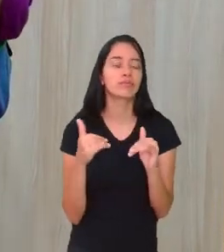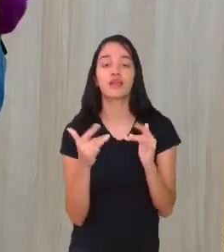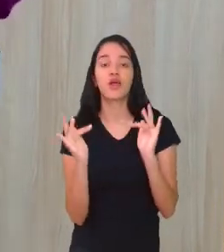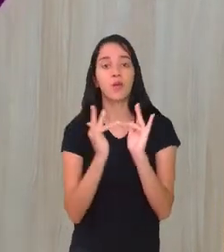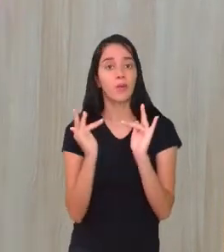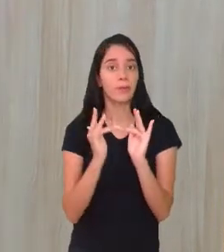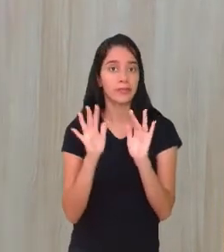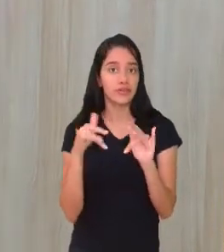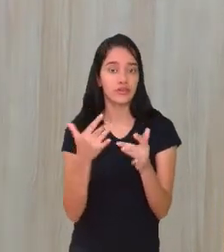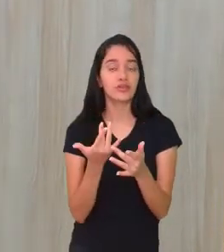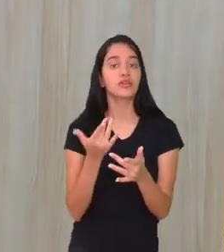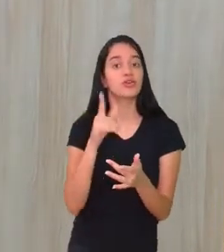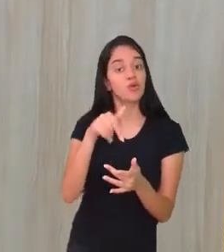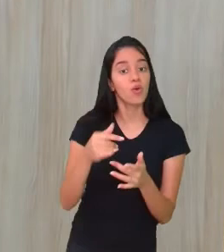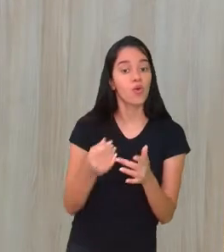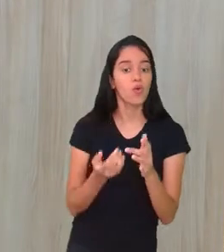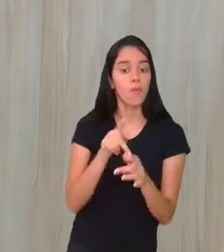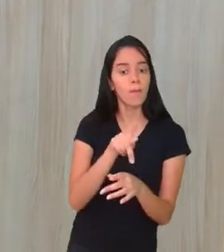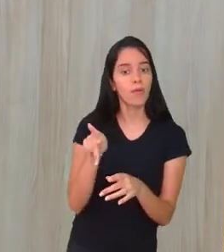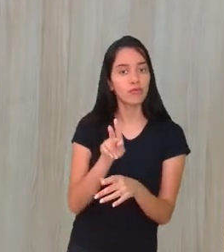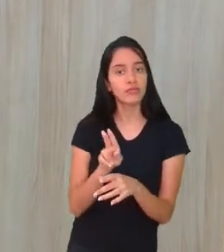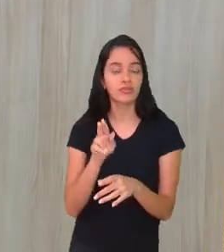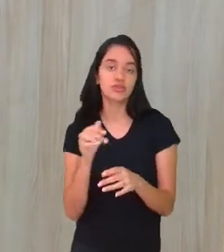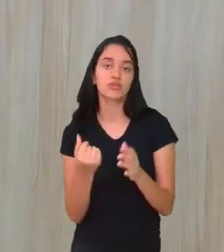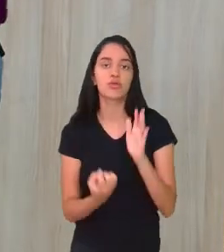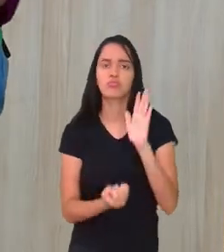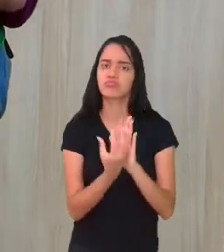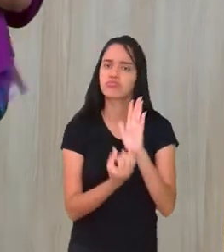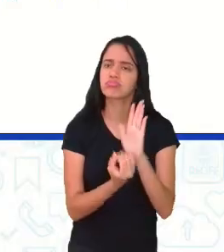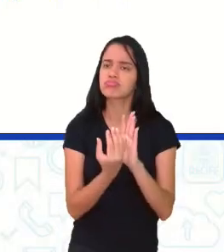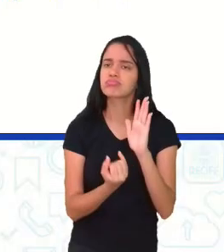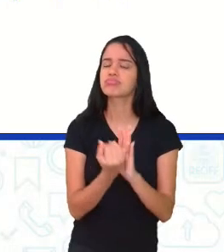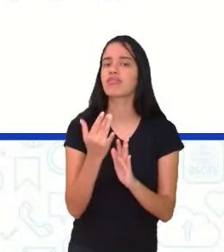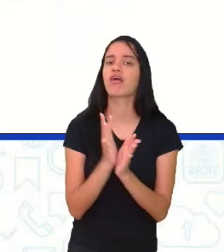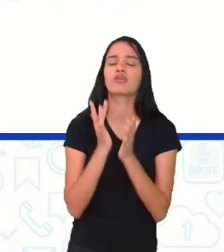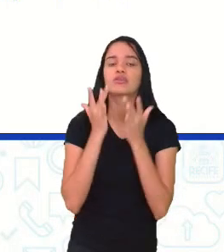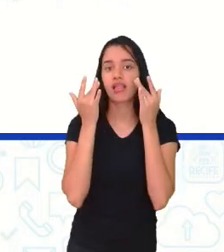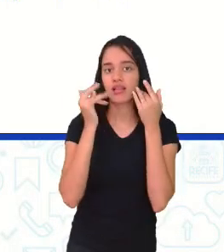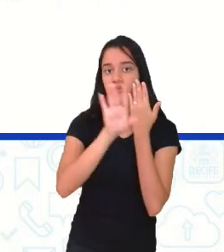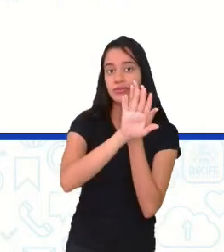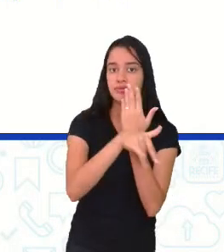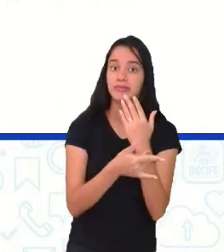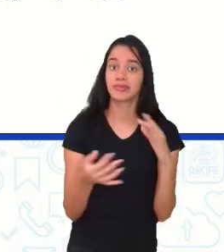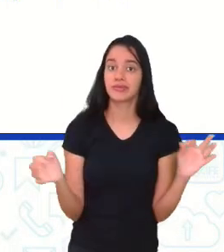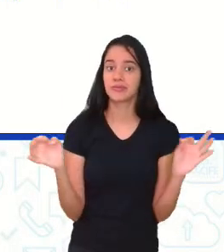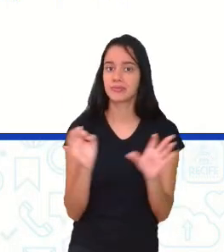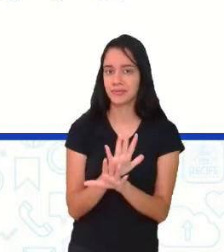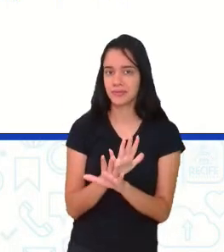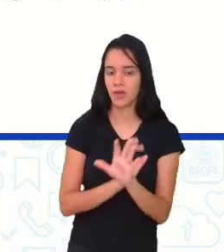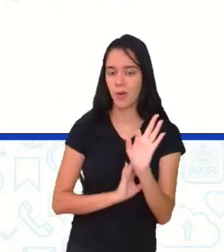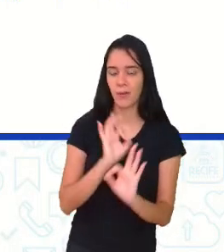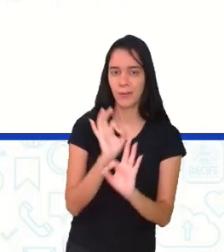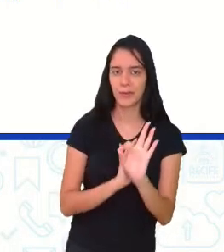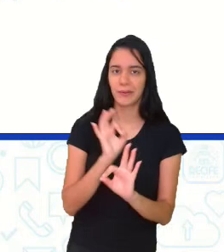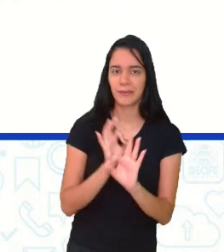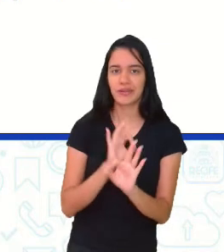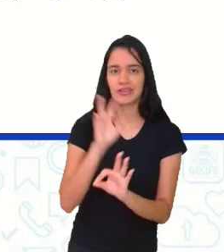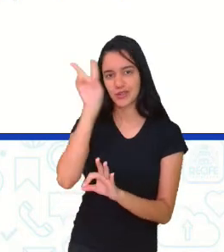a passo, construir o cenário do seu teatro de sombras e se prepare para viver